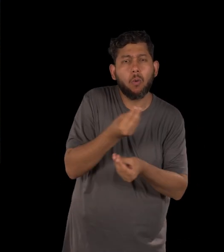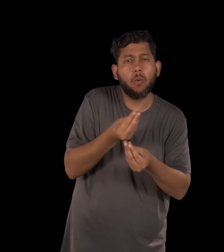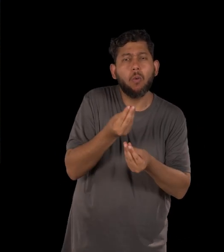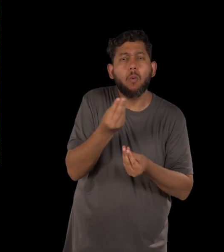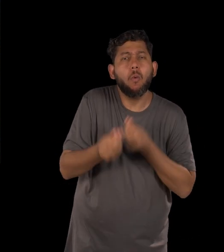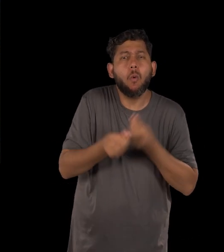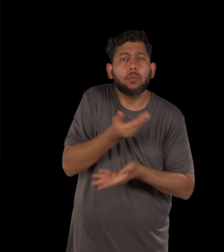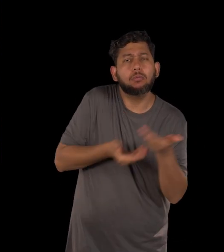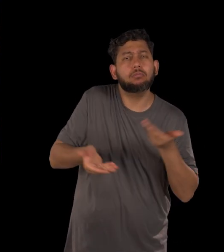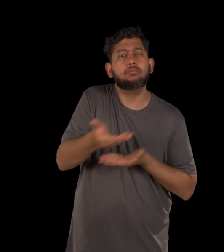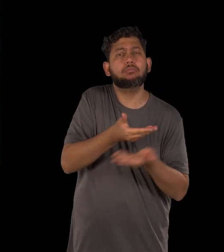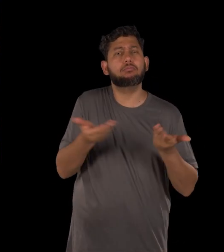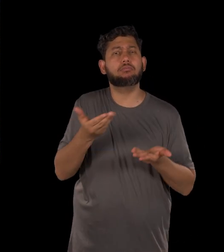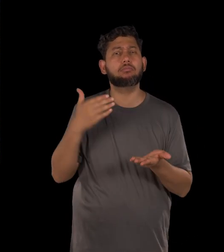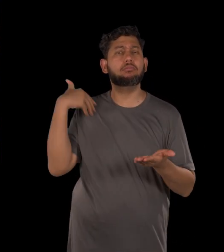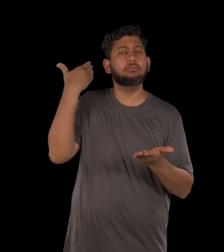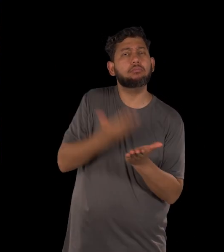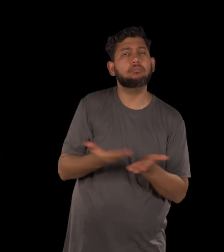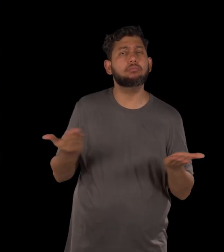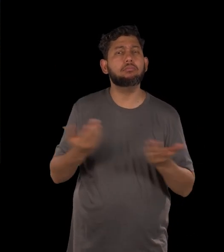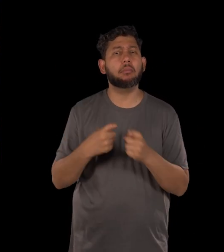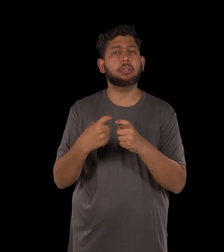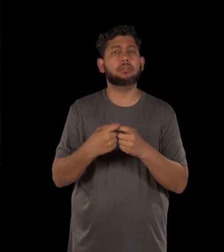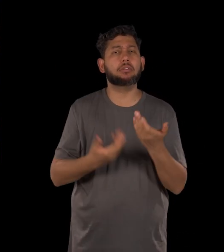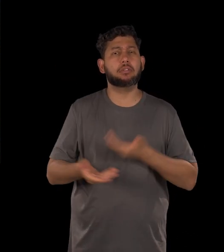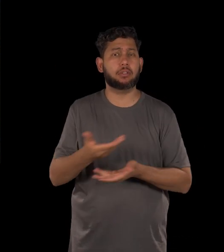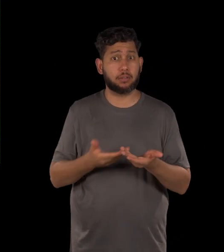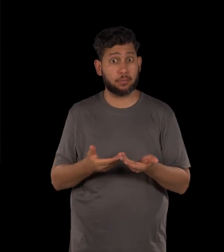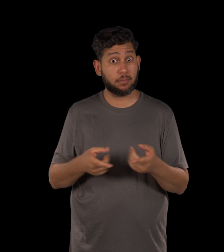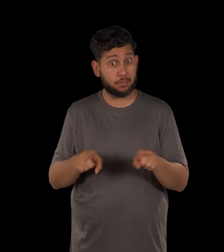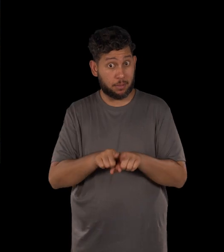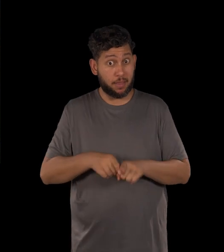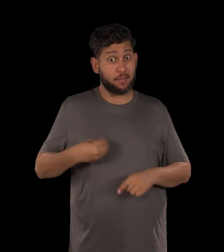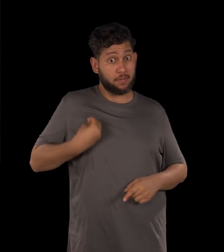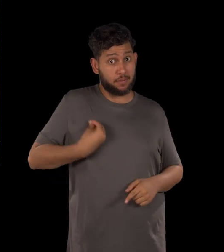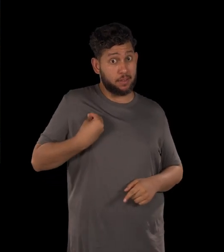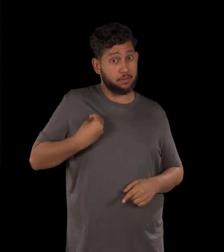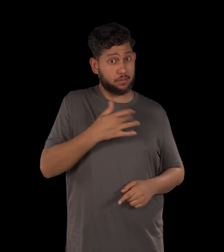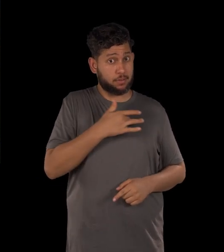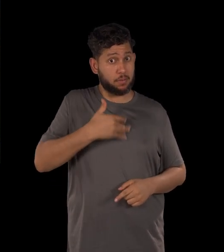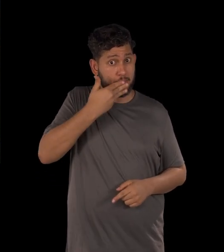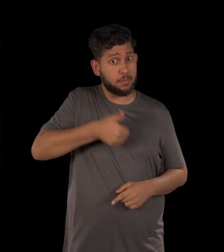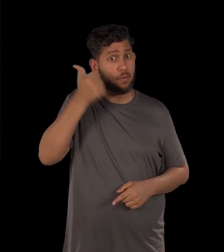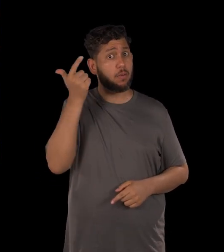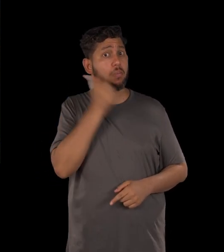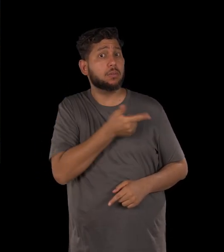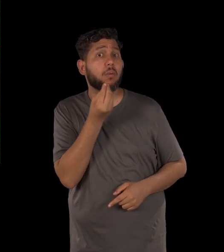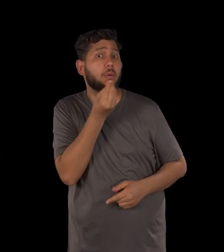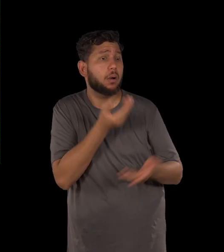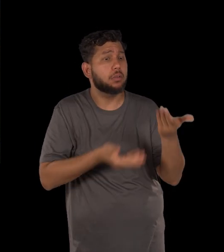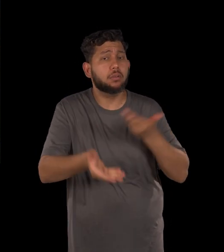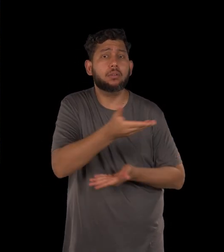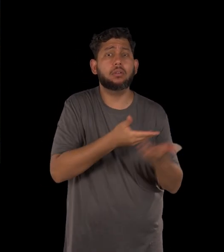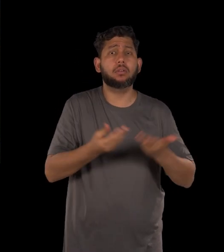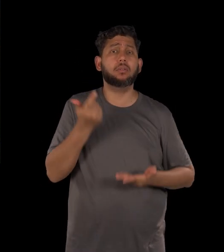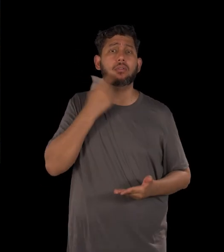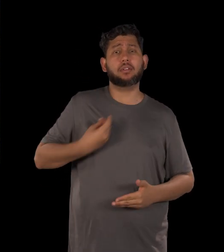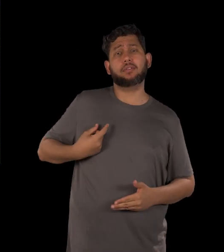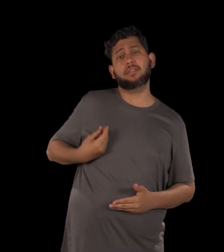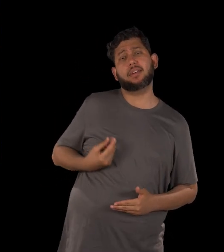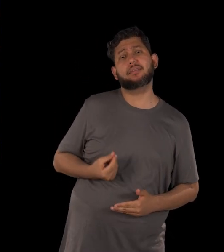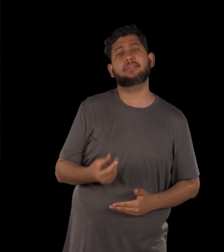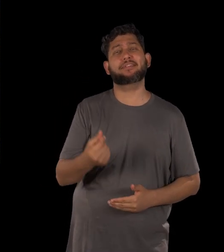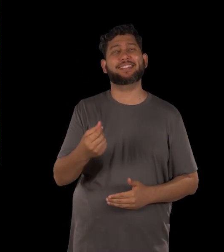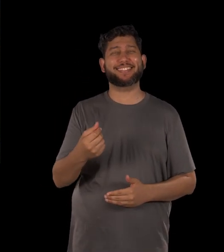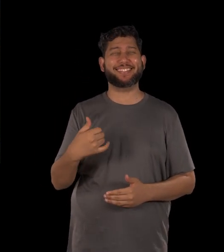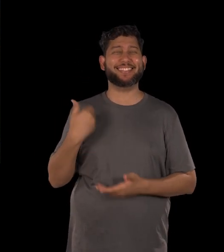é utilizado e formas de compartilhar hábitos de vida saudáveis que levem à longevidade. O projeto